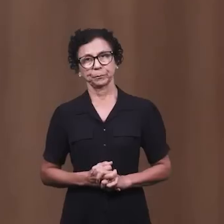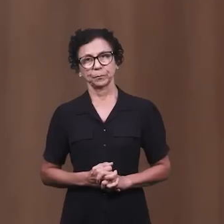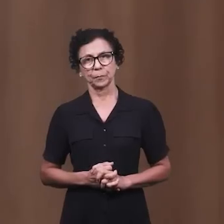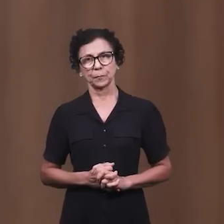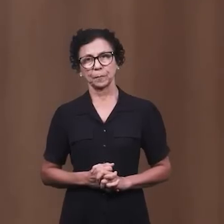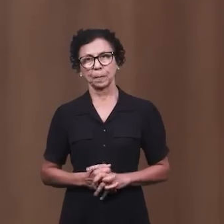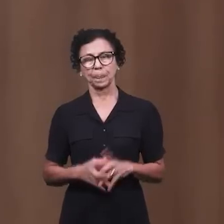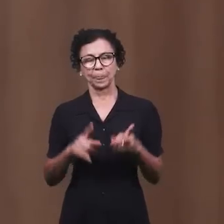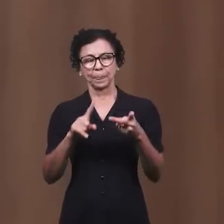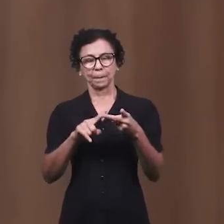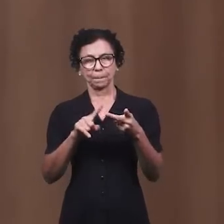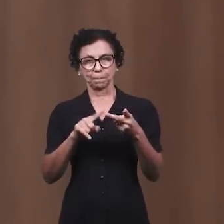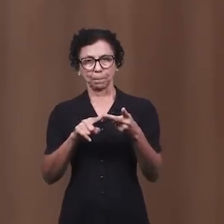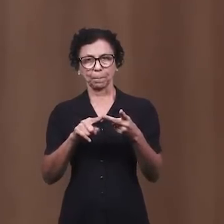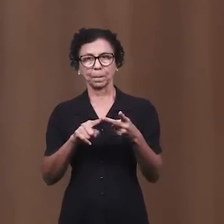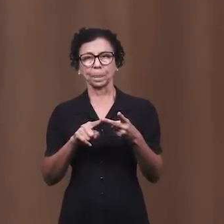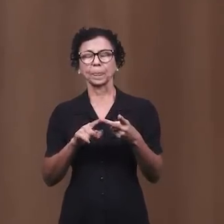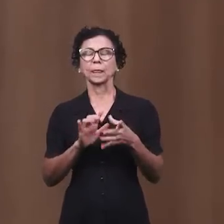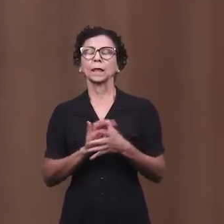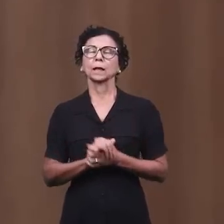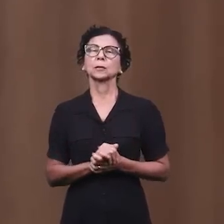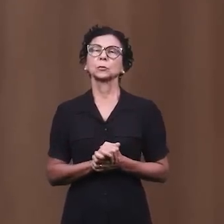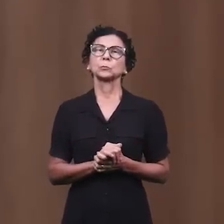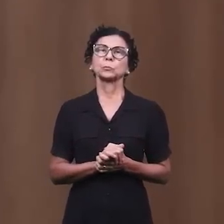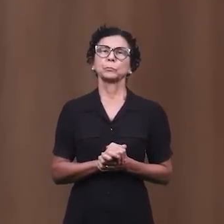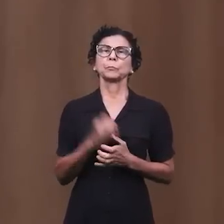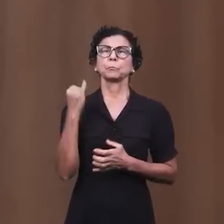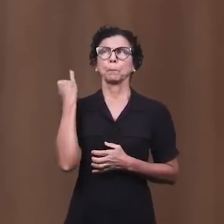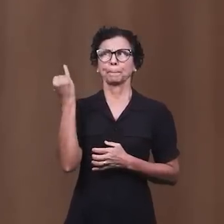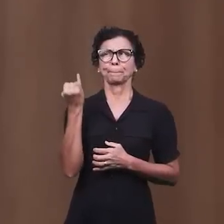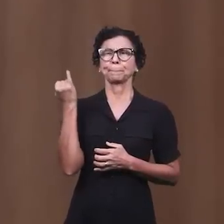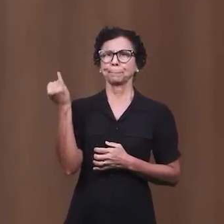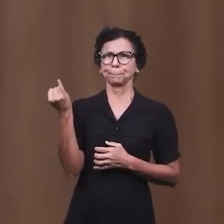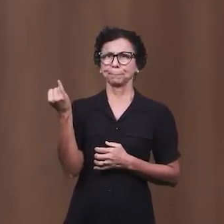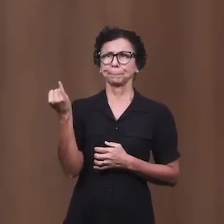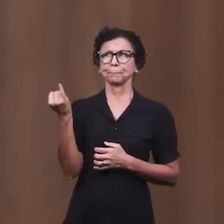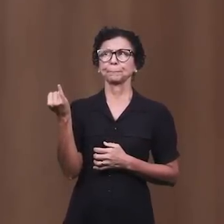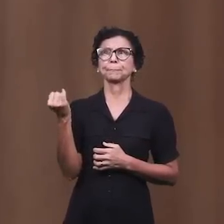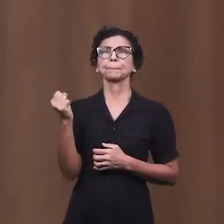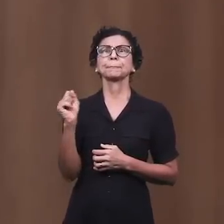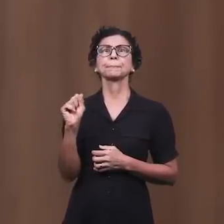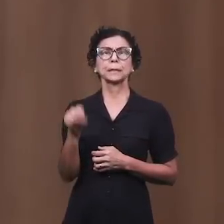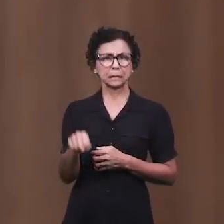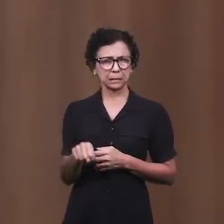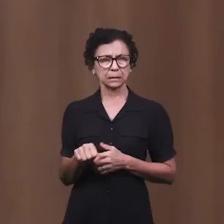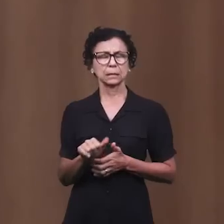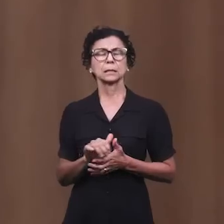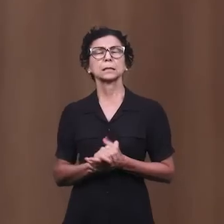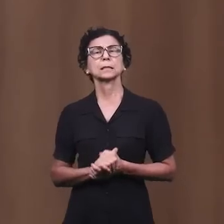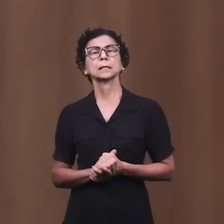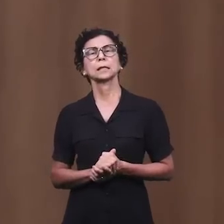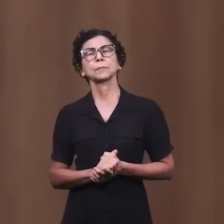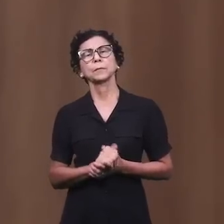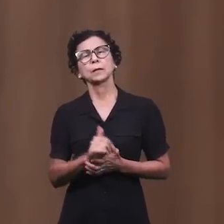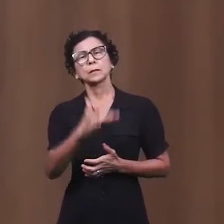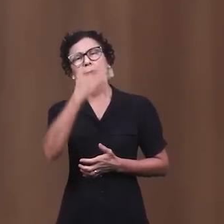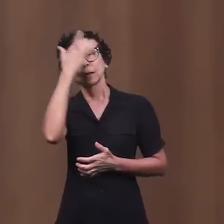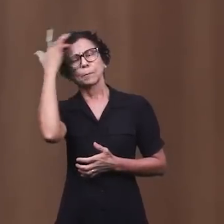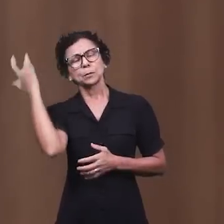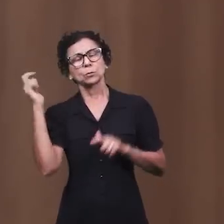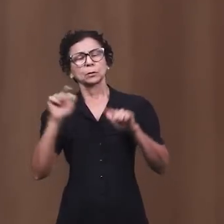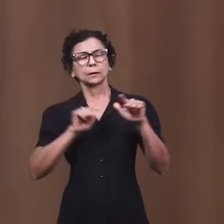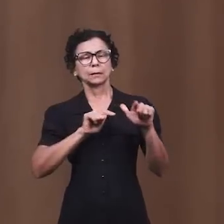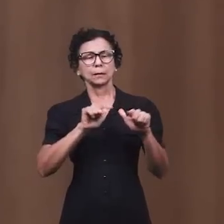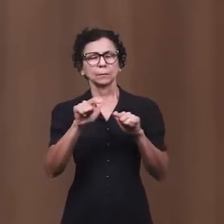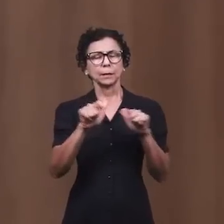culto no YouTube, ele é importante? É. Aquele irmão que está de